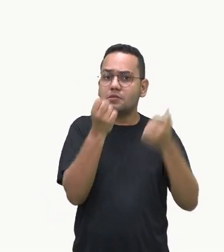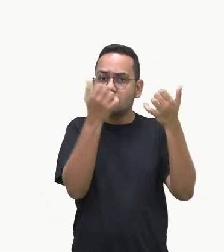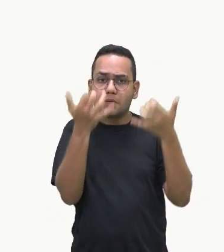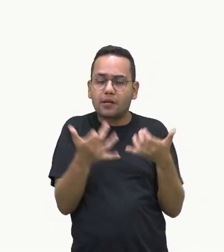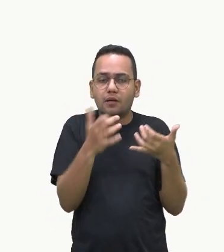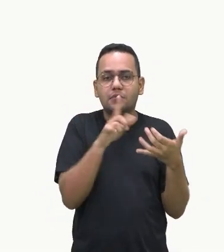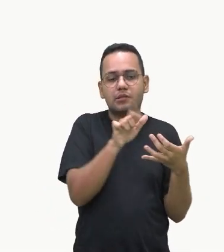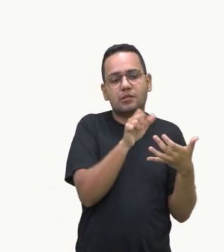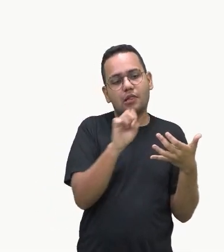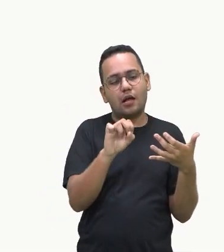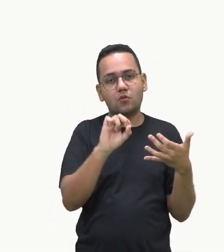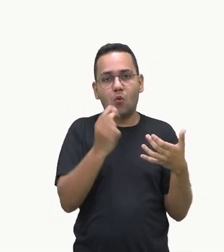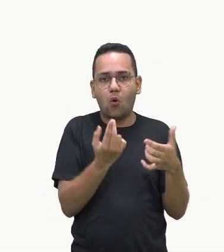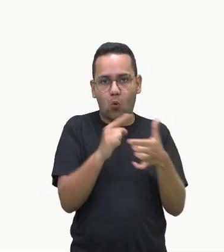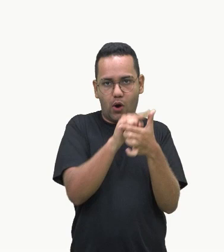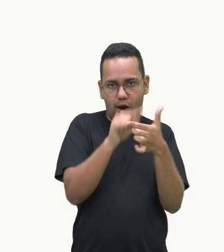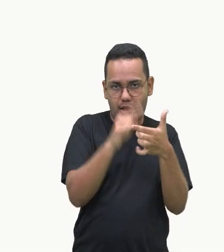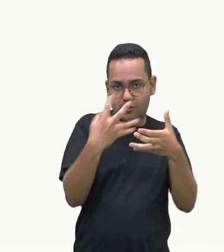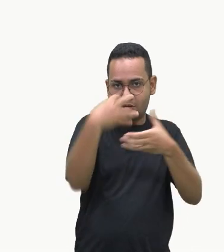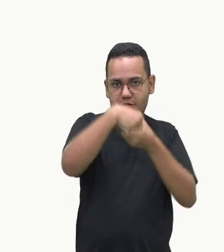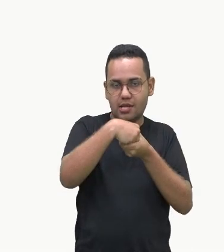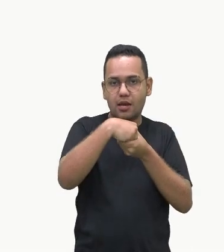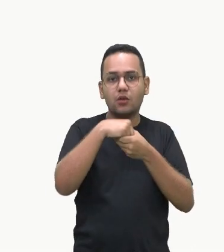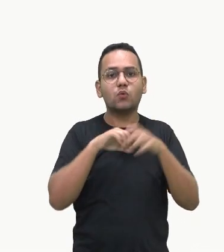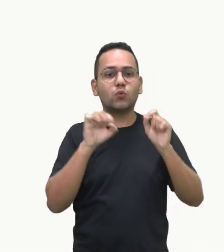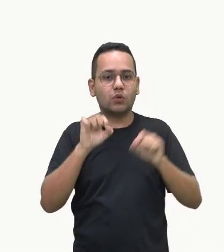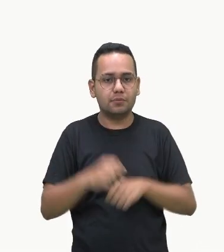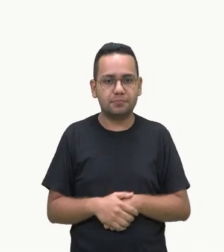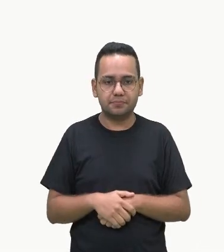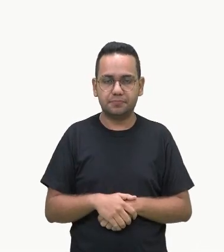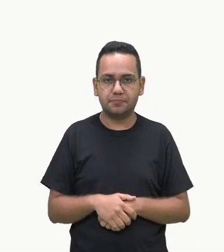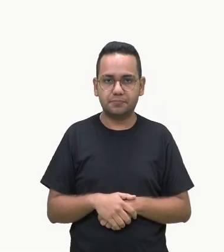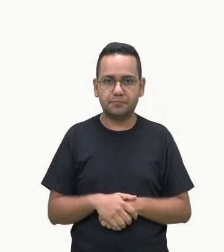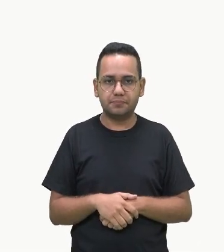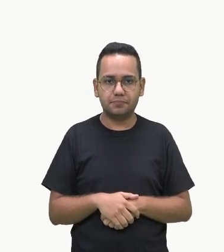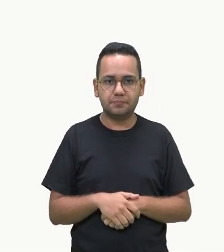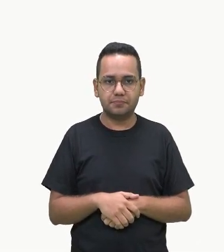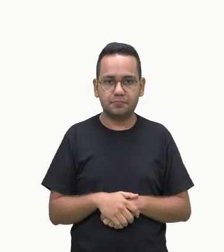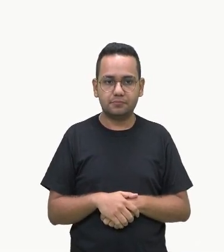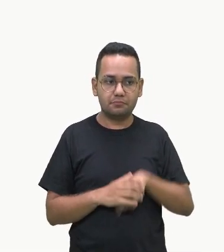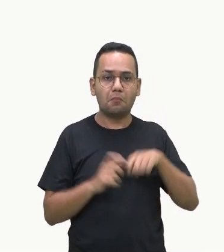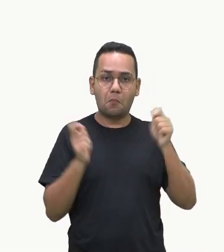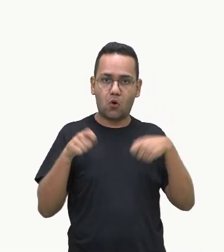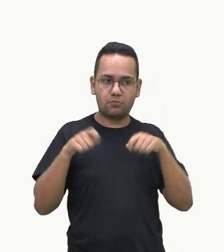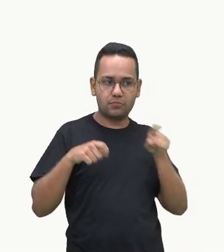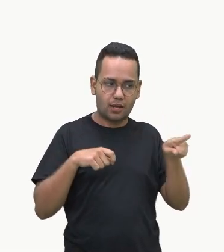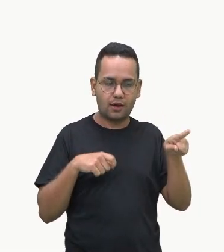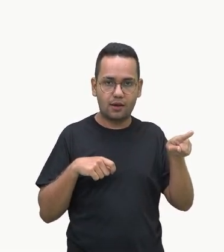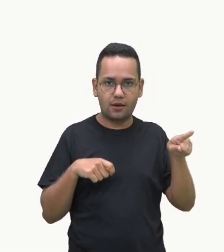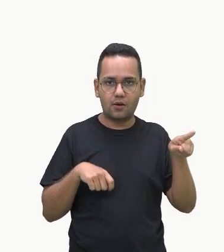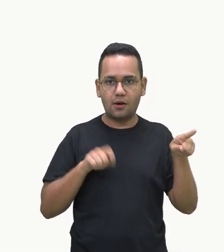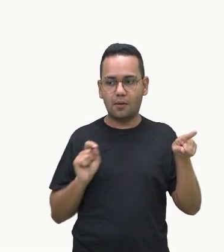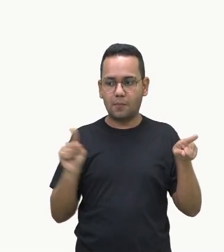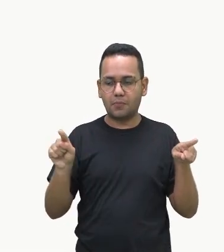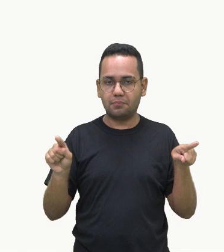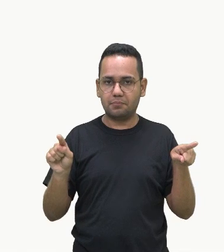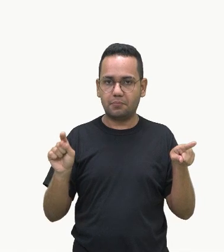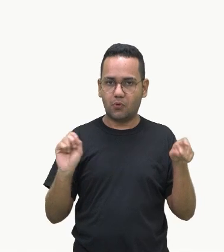ângulos internos, ele pode ser o quê? Só retomando aqui, regular